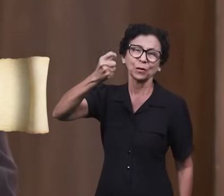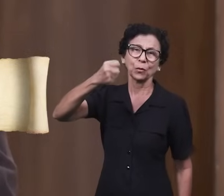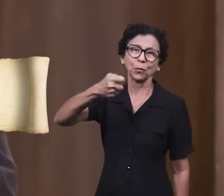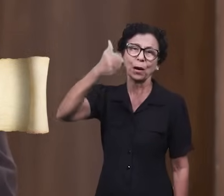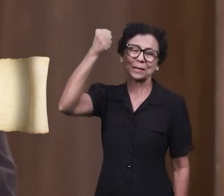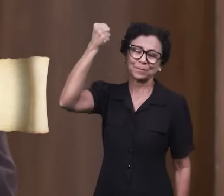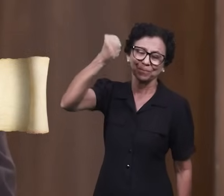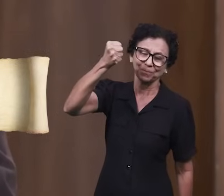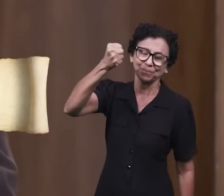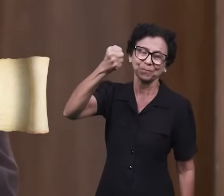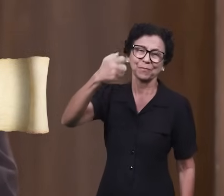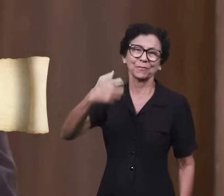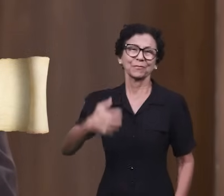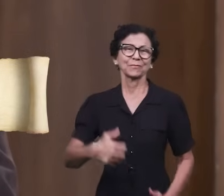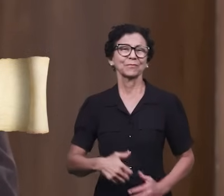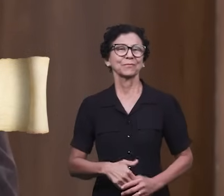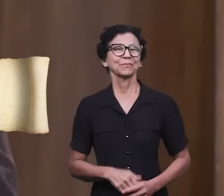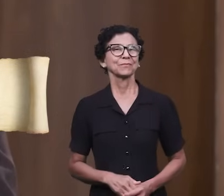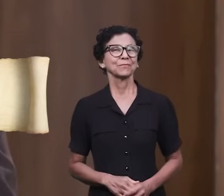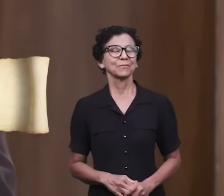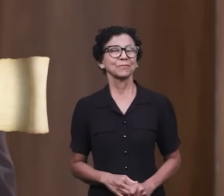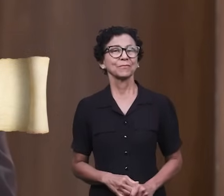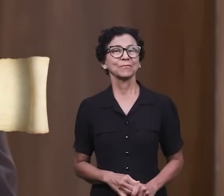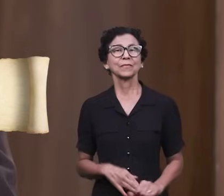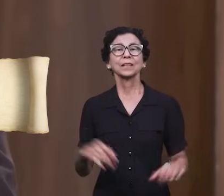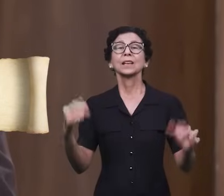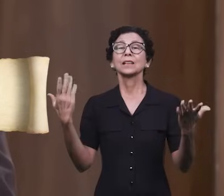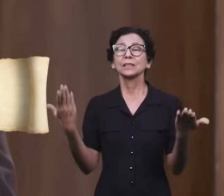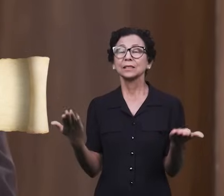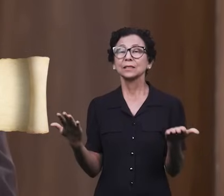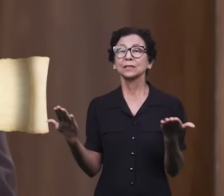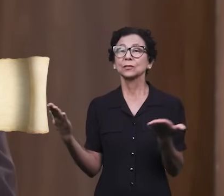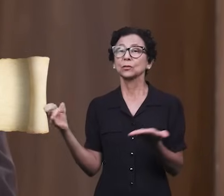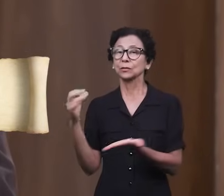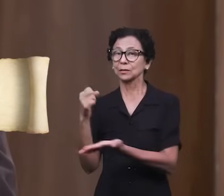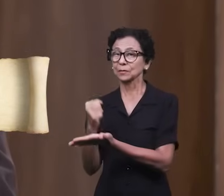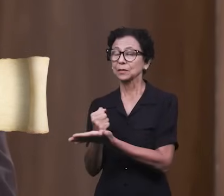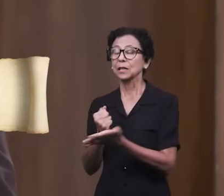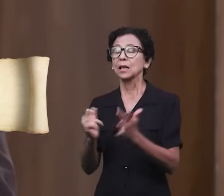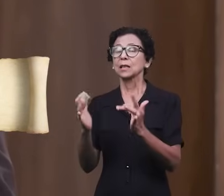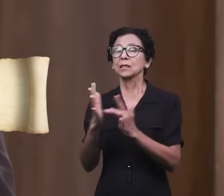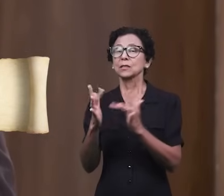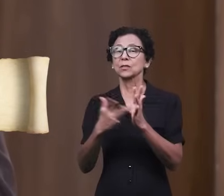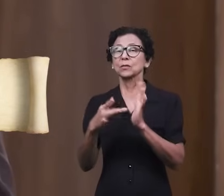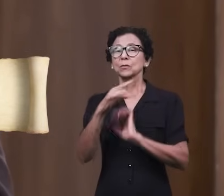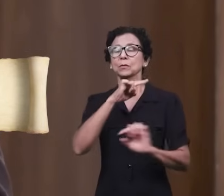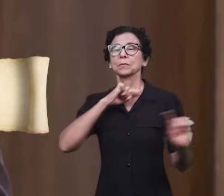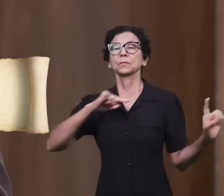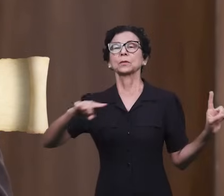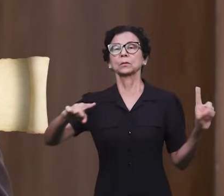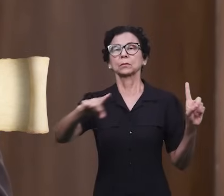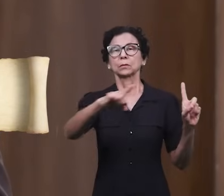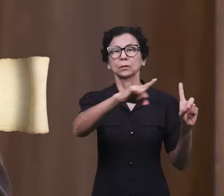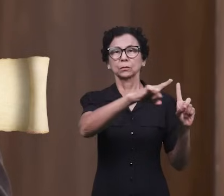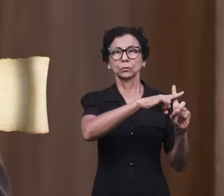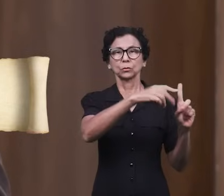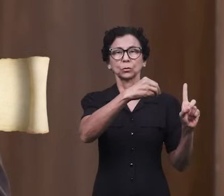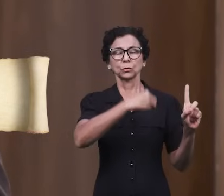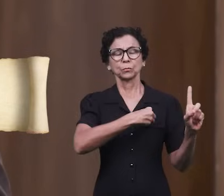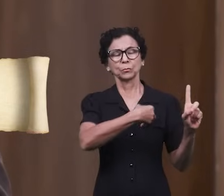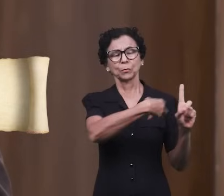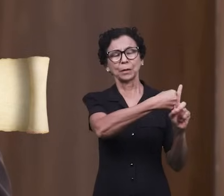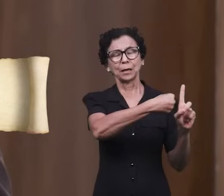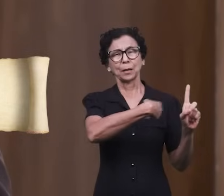nós temos uma grande profecia que se cumpre 2000 anos depois, e nós sabemos que esse